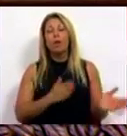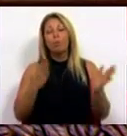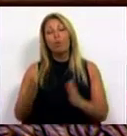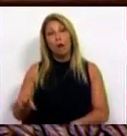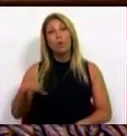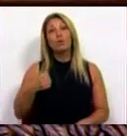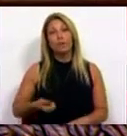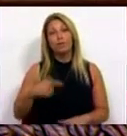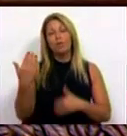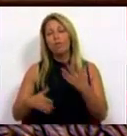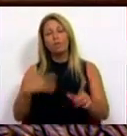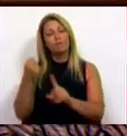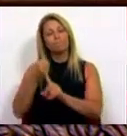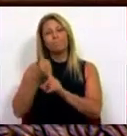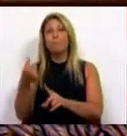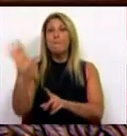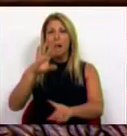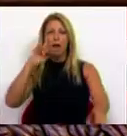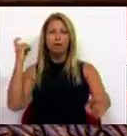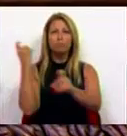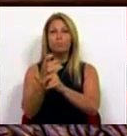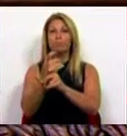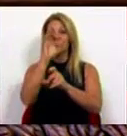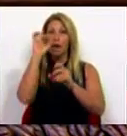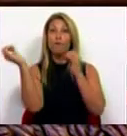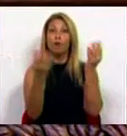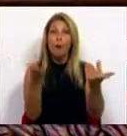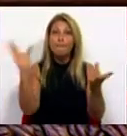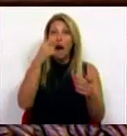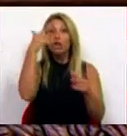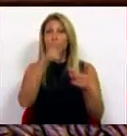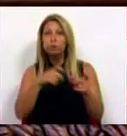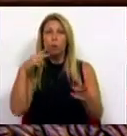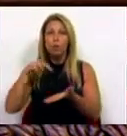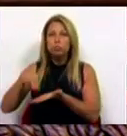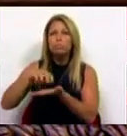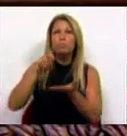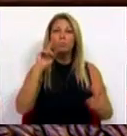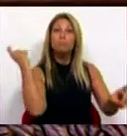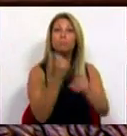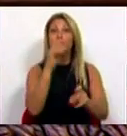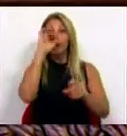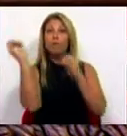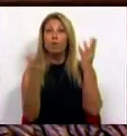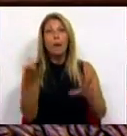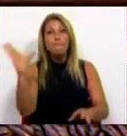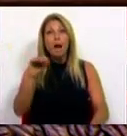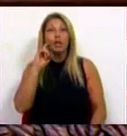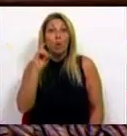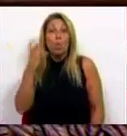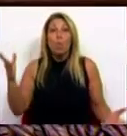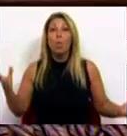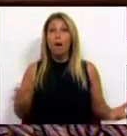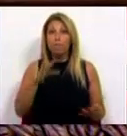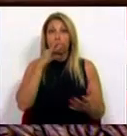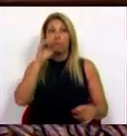bater. Mais vigilância na floresta. Mais pessoas a vigiar a floresta. Mais guardas florestais.